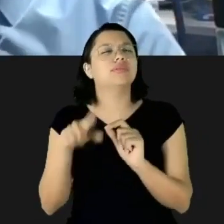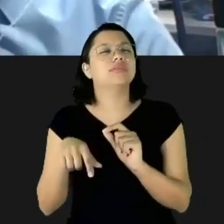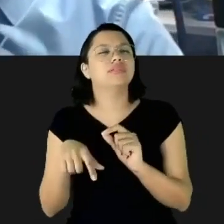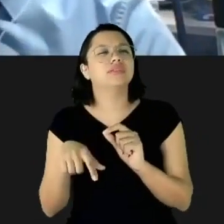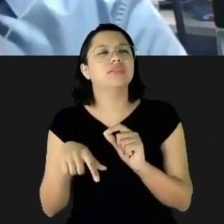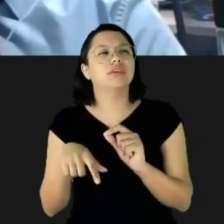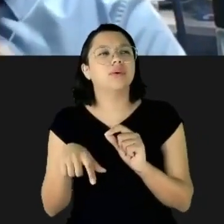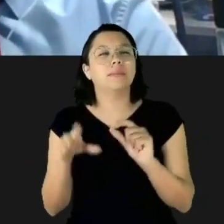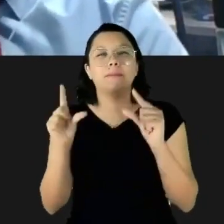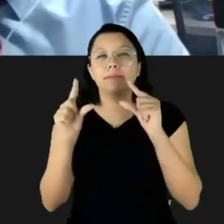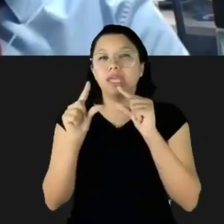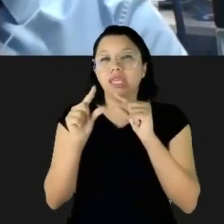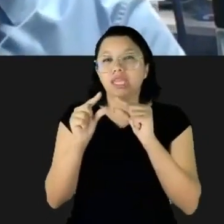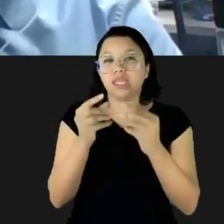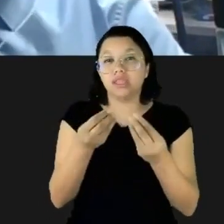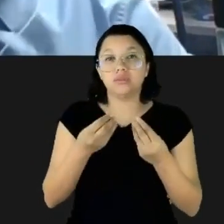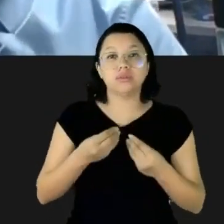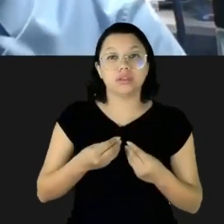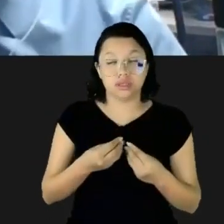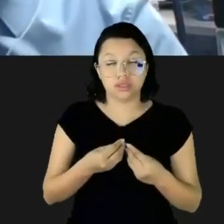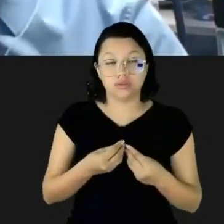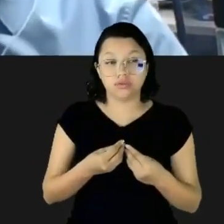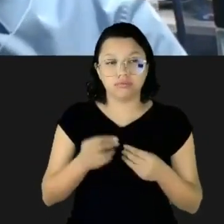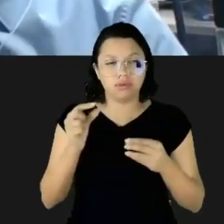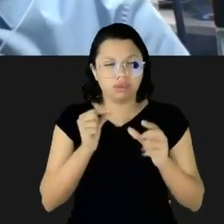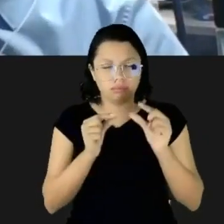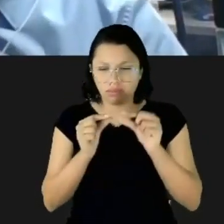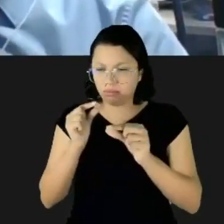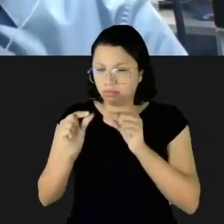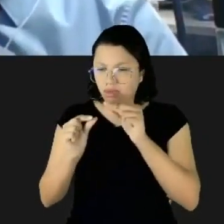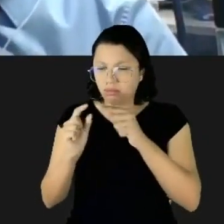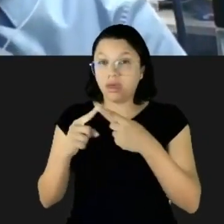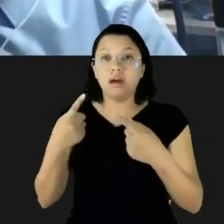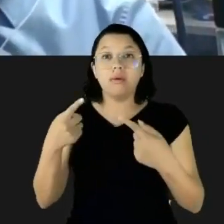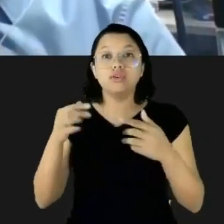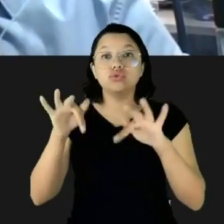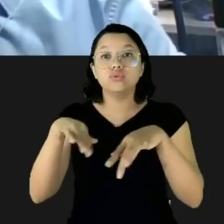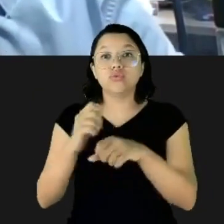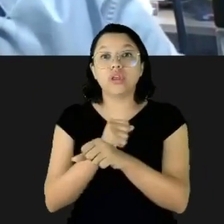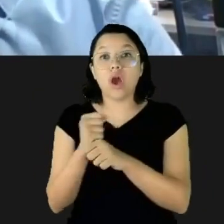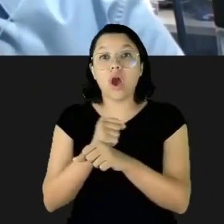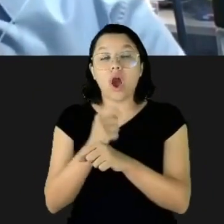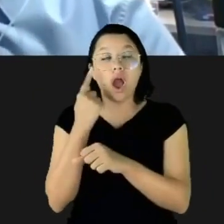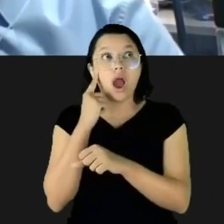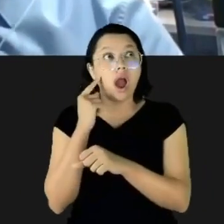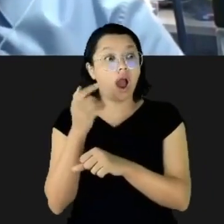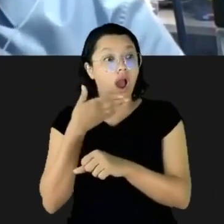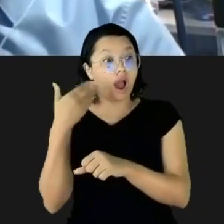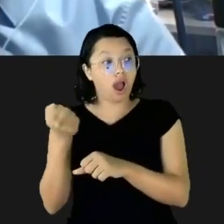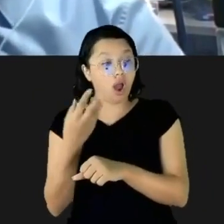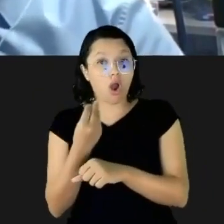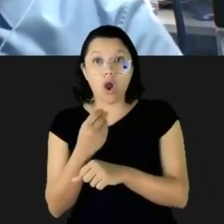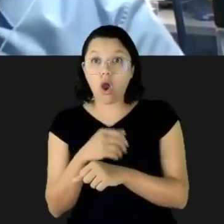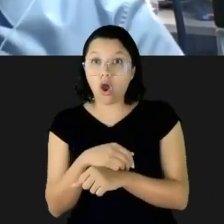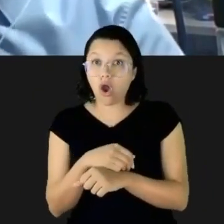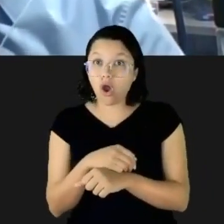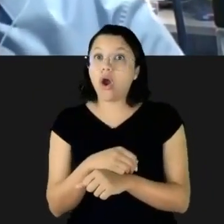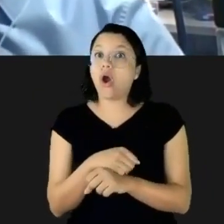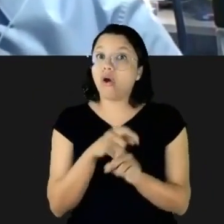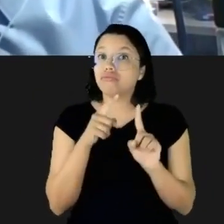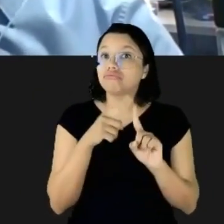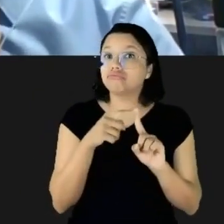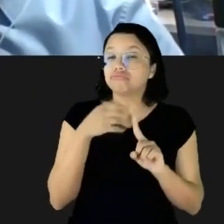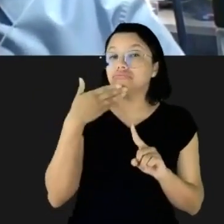pequenas coisas que ao final de um ano você vê o quanto que aquilo melhora, por exemplo, um modelo melhor,